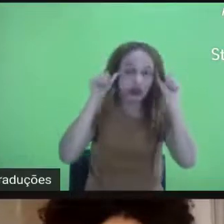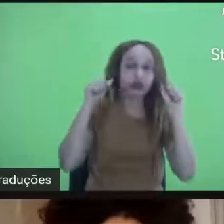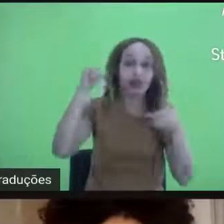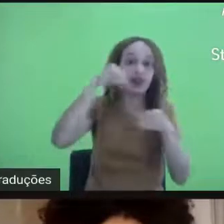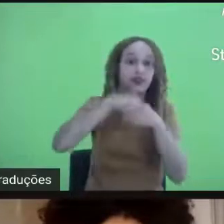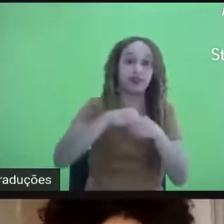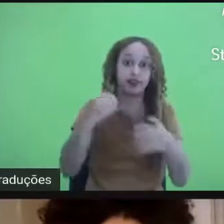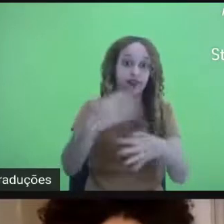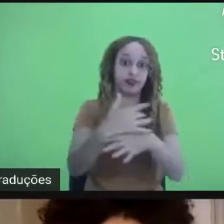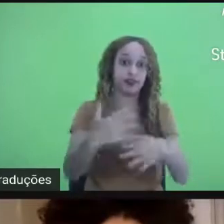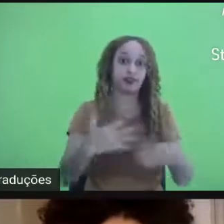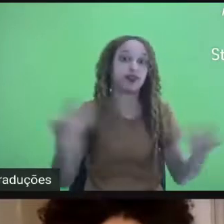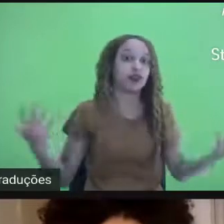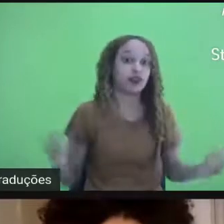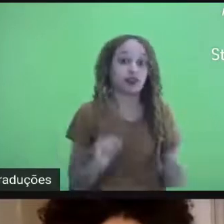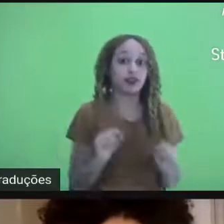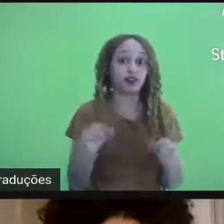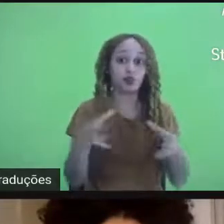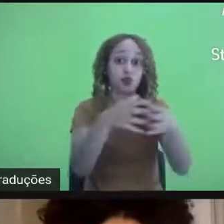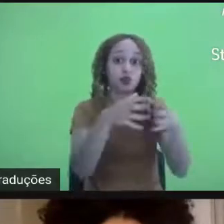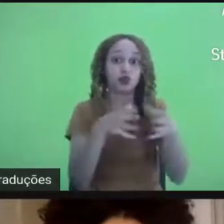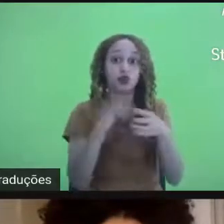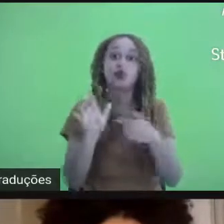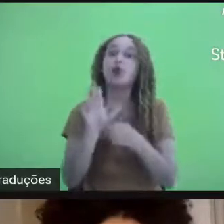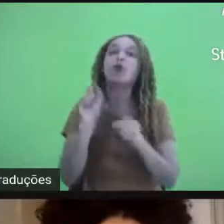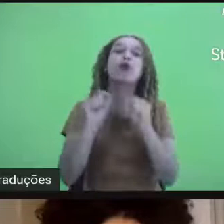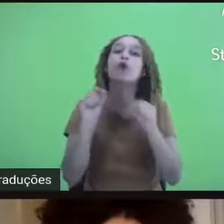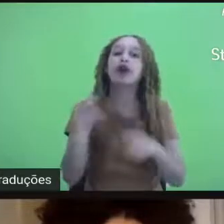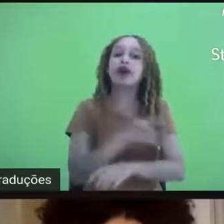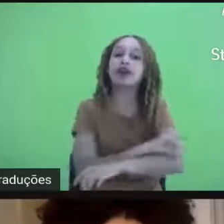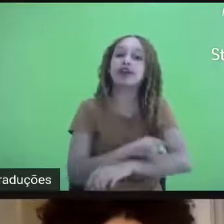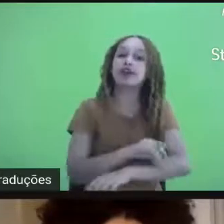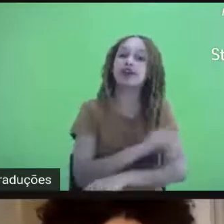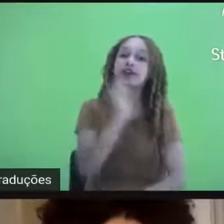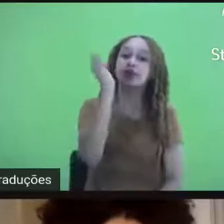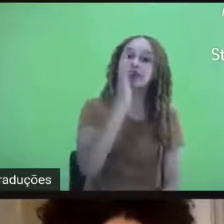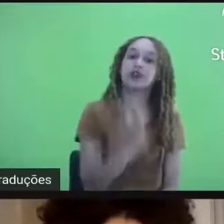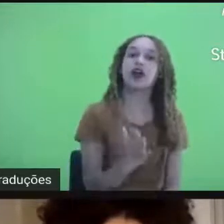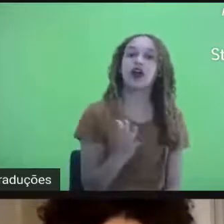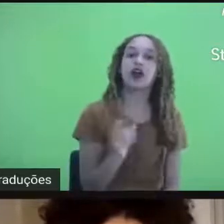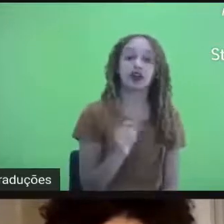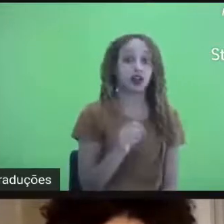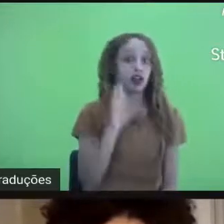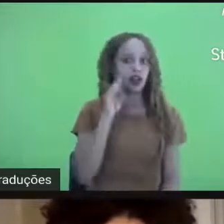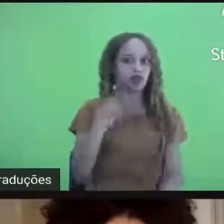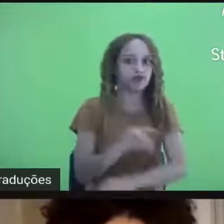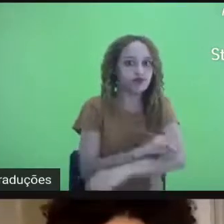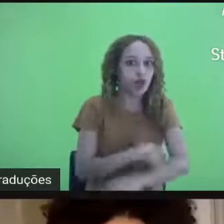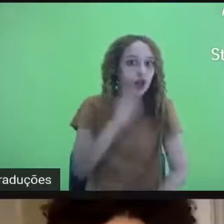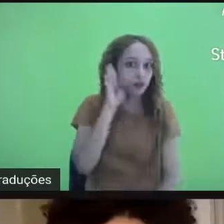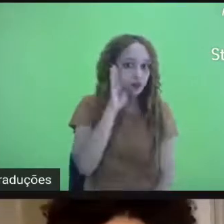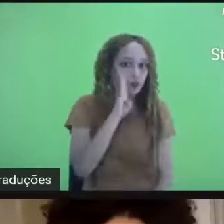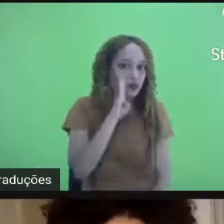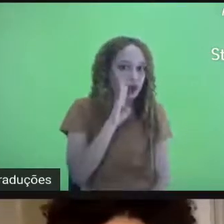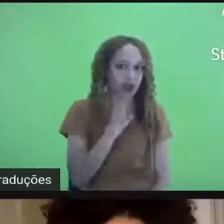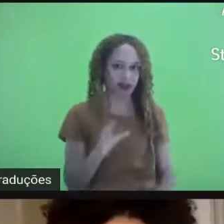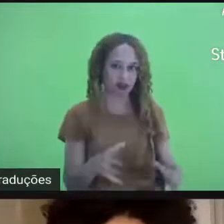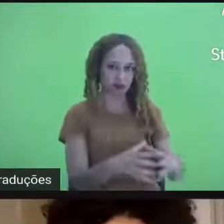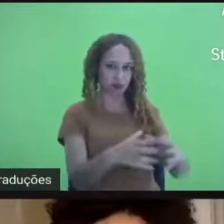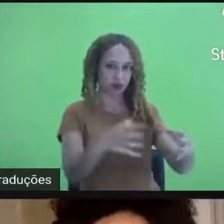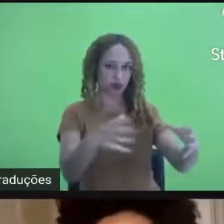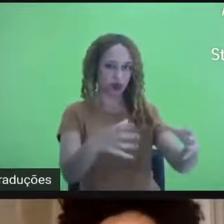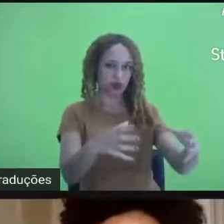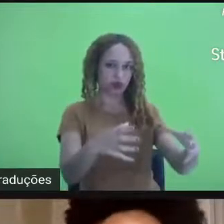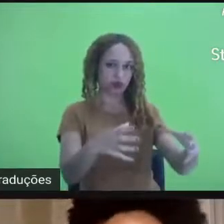essa turma que vai começar a dizer o que é a arquitetura brasileira, porque a arquitetura branca supremacista, ela falhou em definir isso,